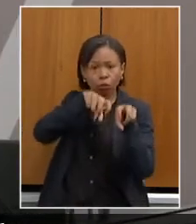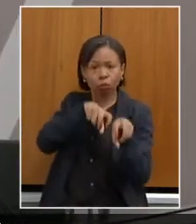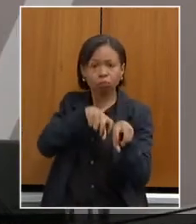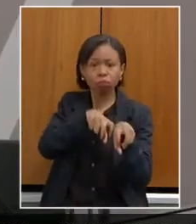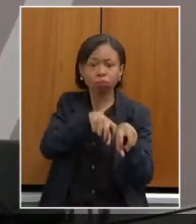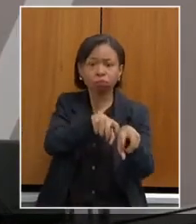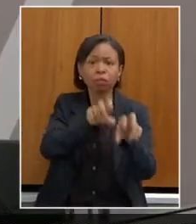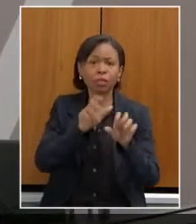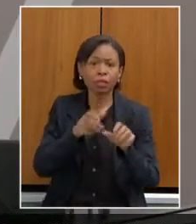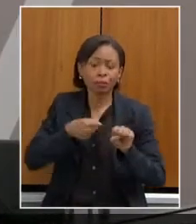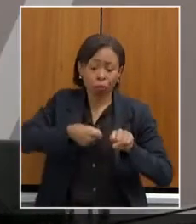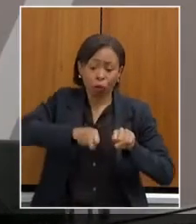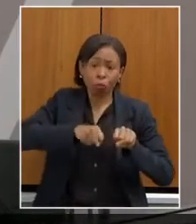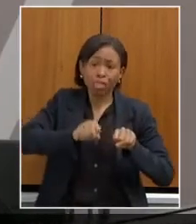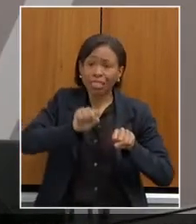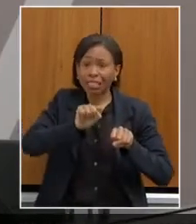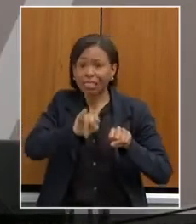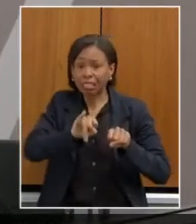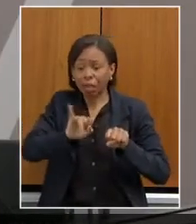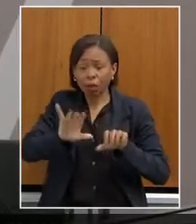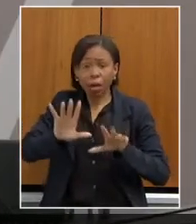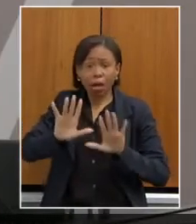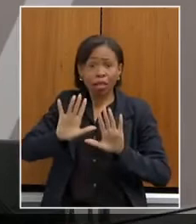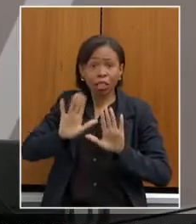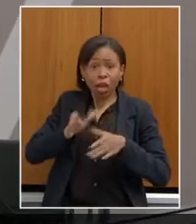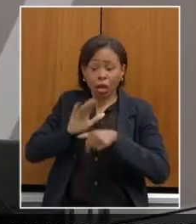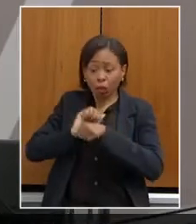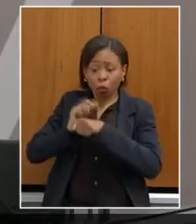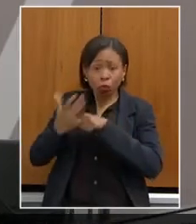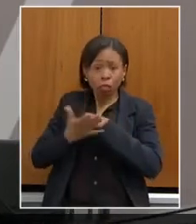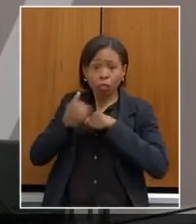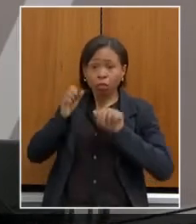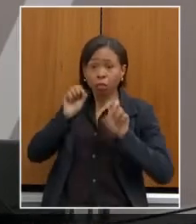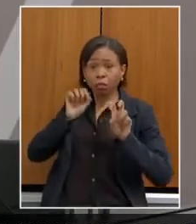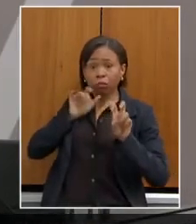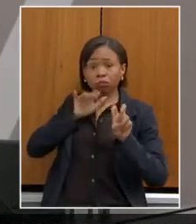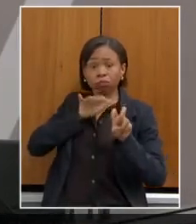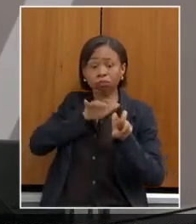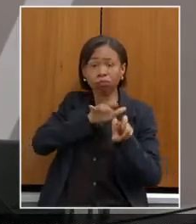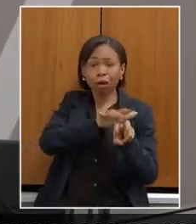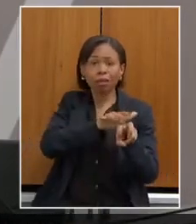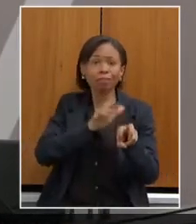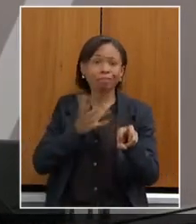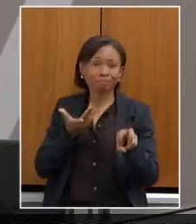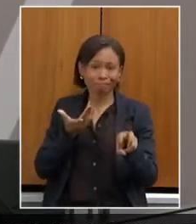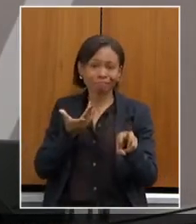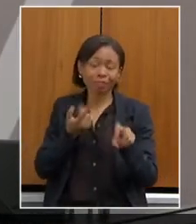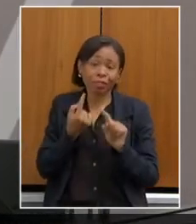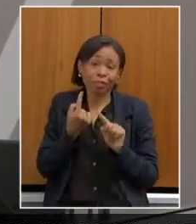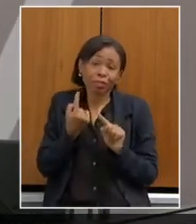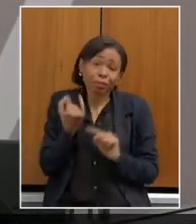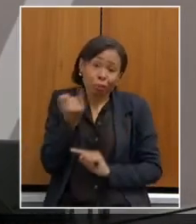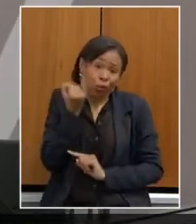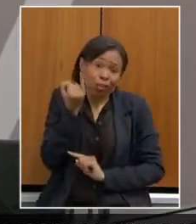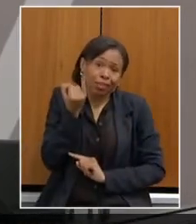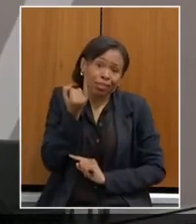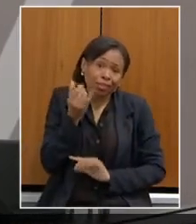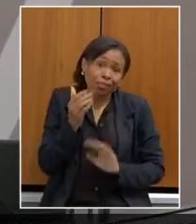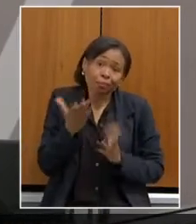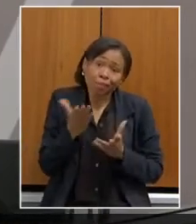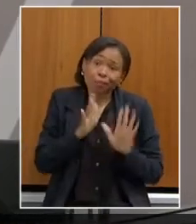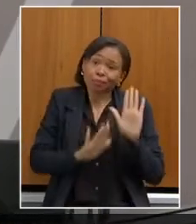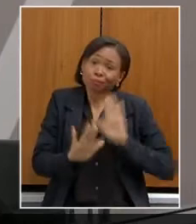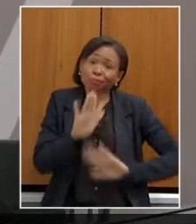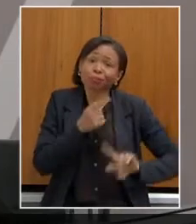e ao mesmo tempo é necessário porque é a pessoa que leva alimentos para as casas leva